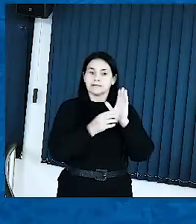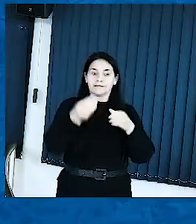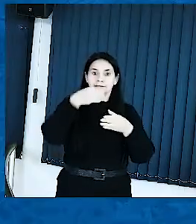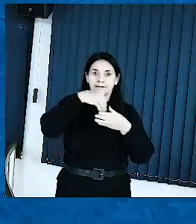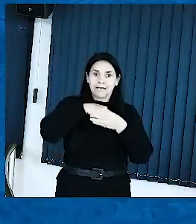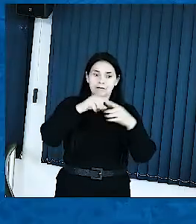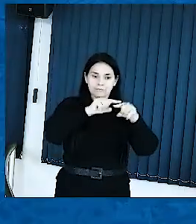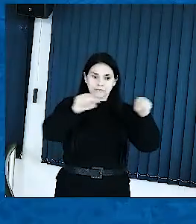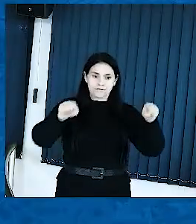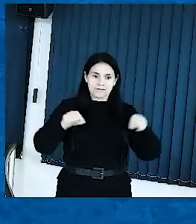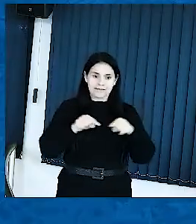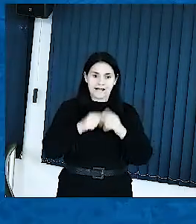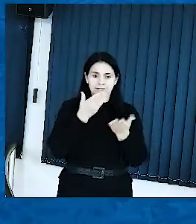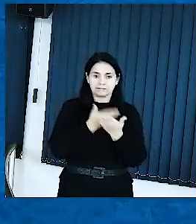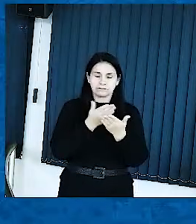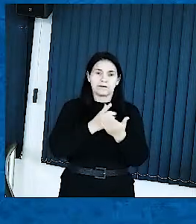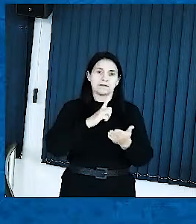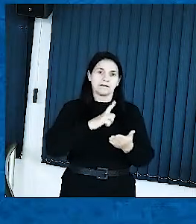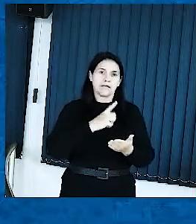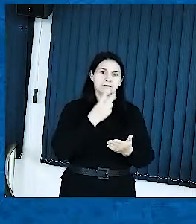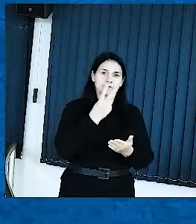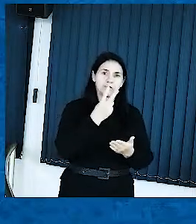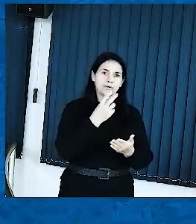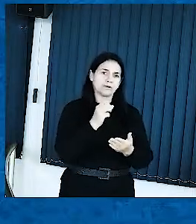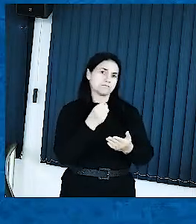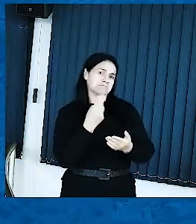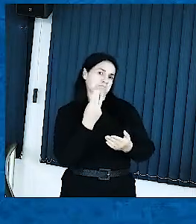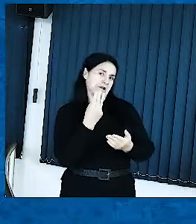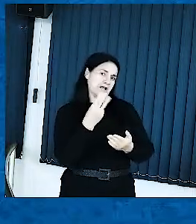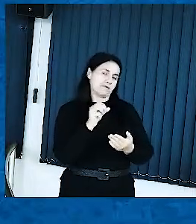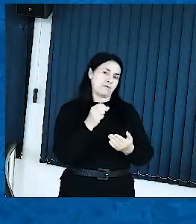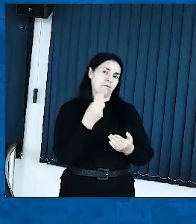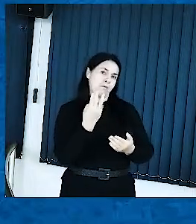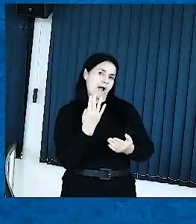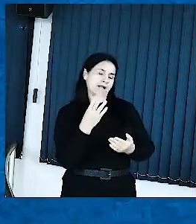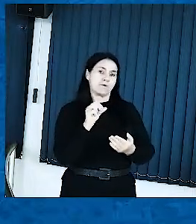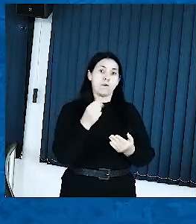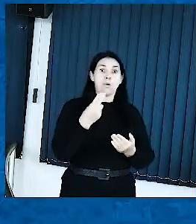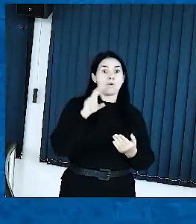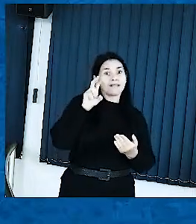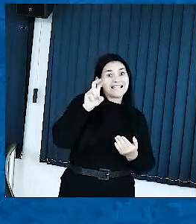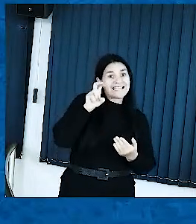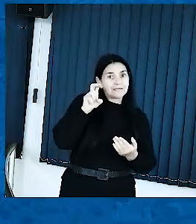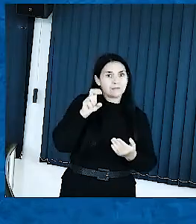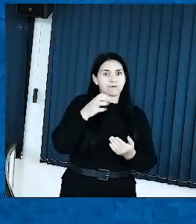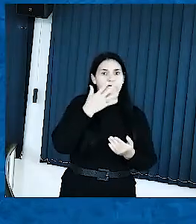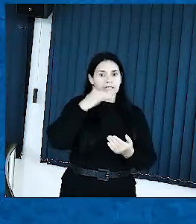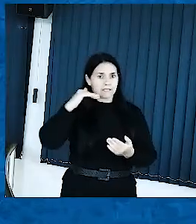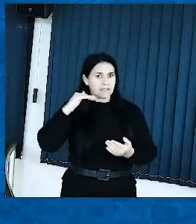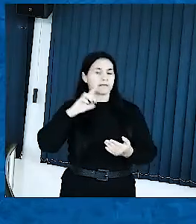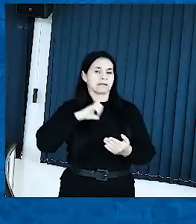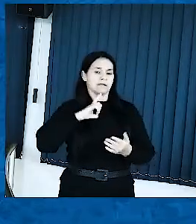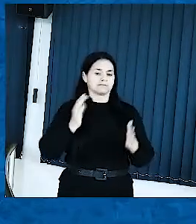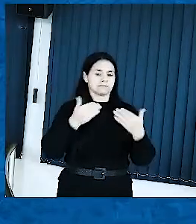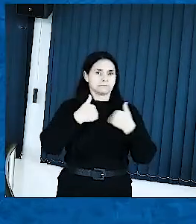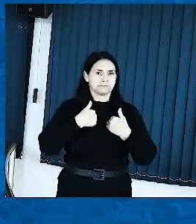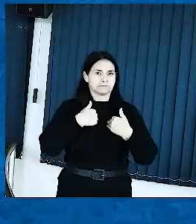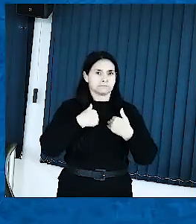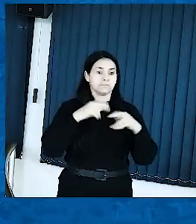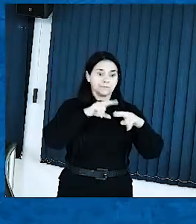de aula tem 2, 3, 4, 5 crianças. Então a escola também precisa fazer a parte dela.